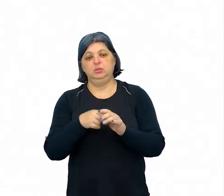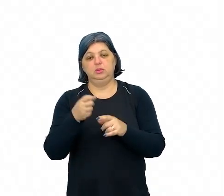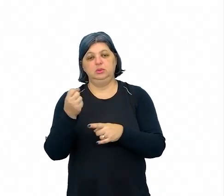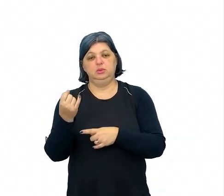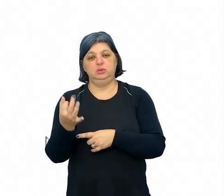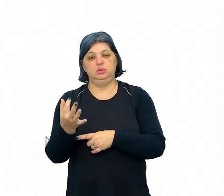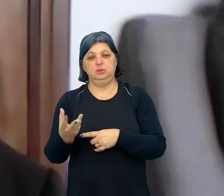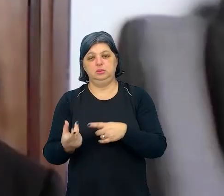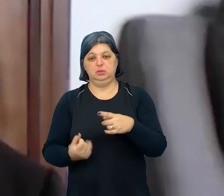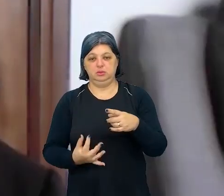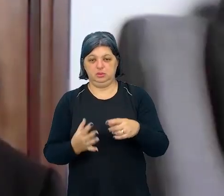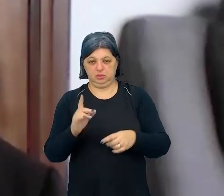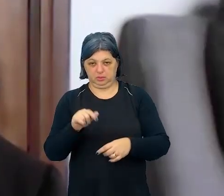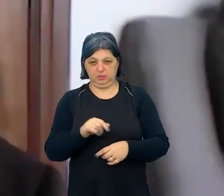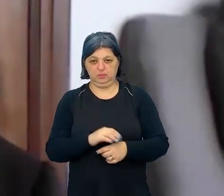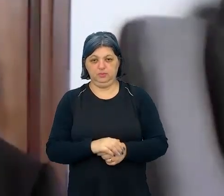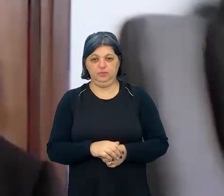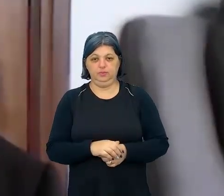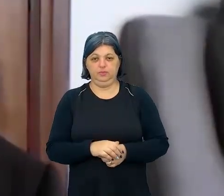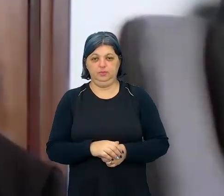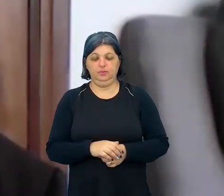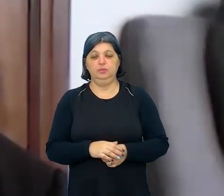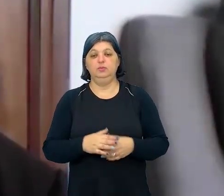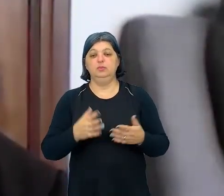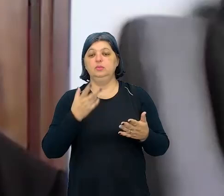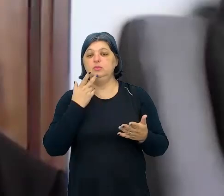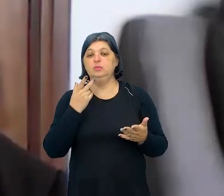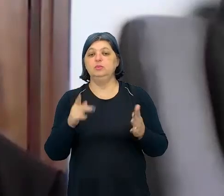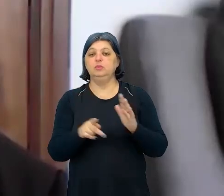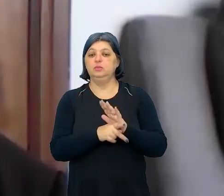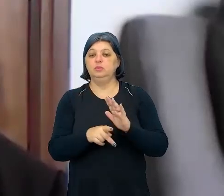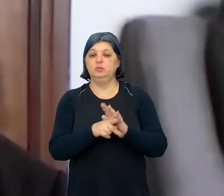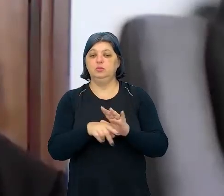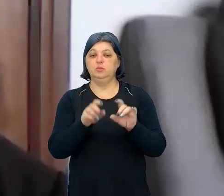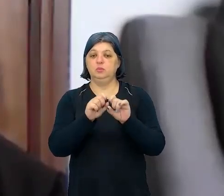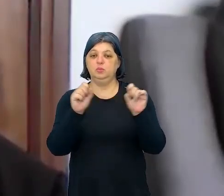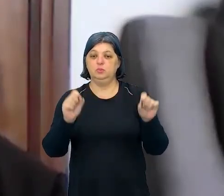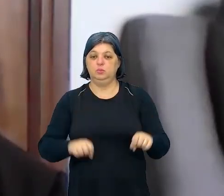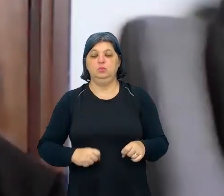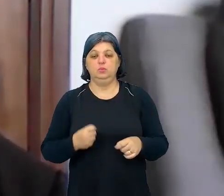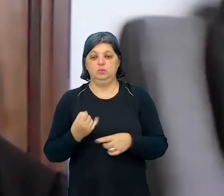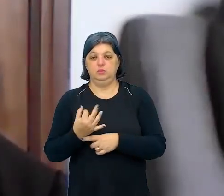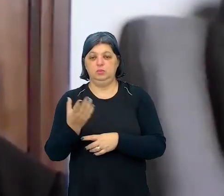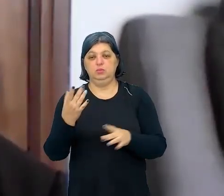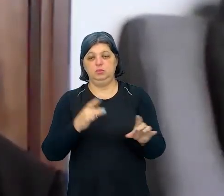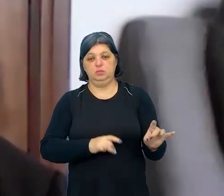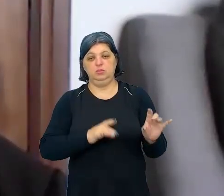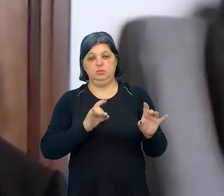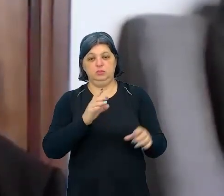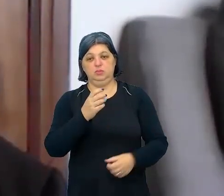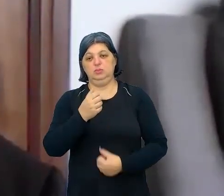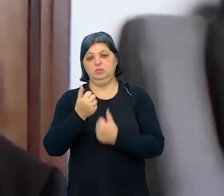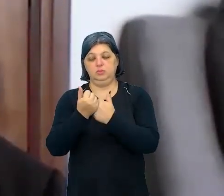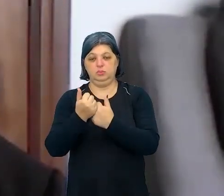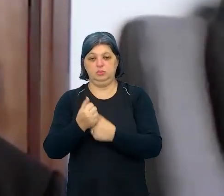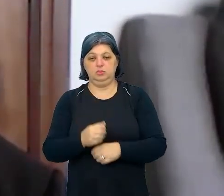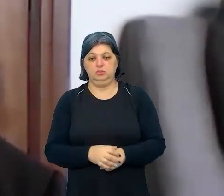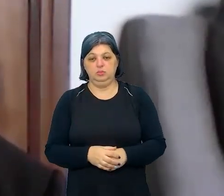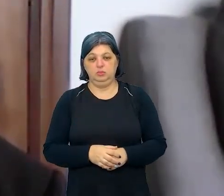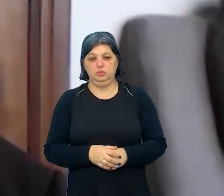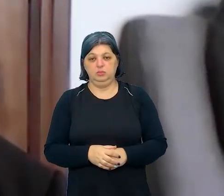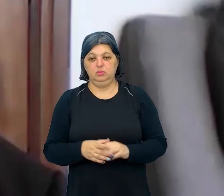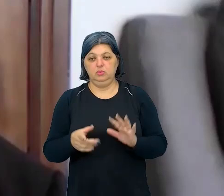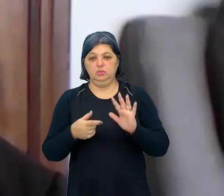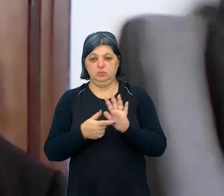fechar aqui para vocês me olharem. Aí ela fala do resolução de sistema de equações, né? Técnicas de substituição. Aqui ele